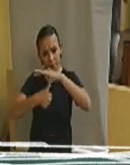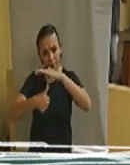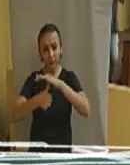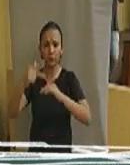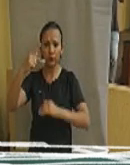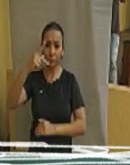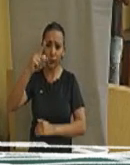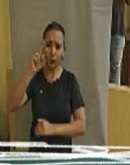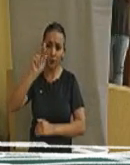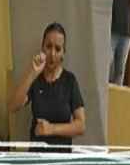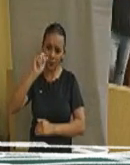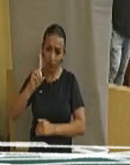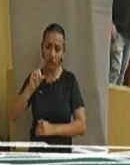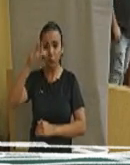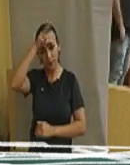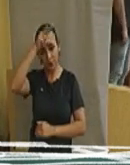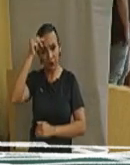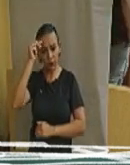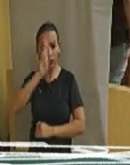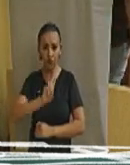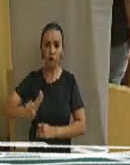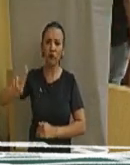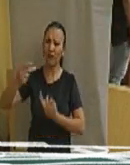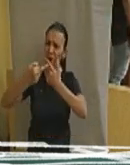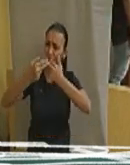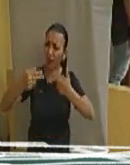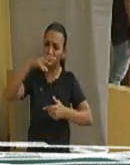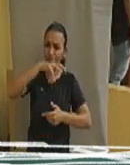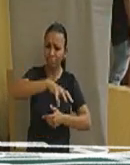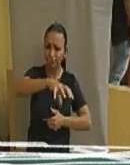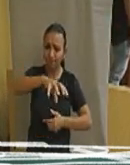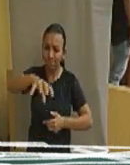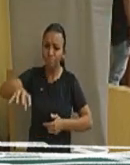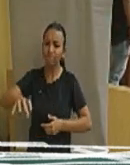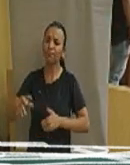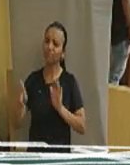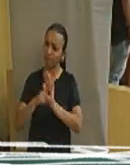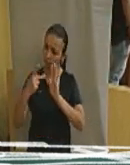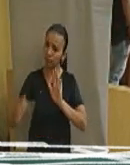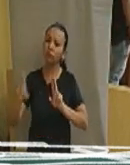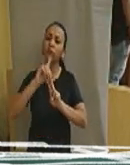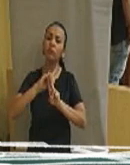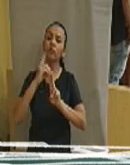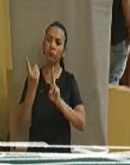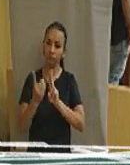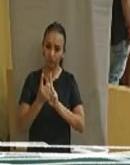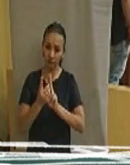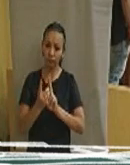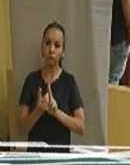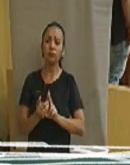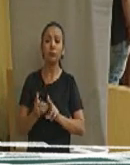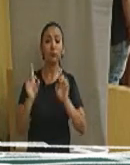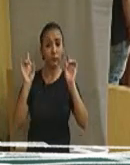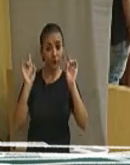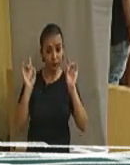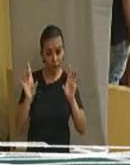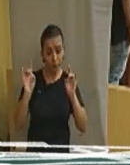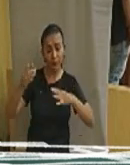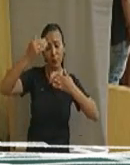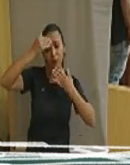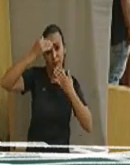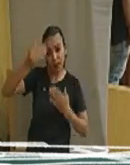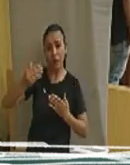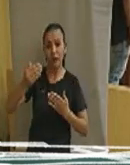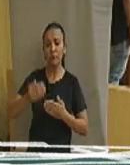Prefeitura Universitária e todos os demais setores da nossa UFGD. Especialmente eu agradeço aos membros da